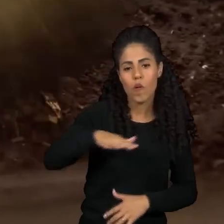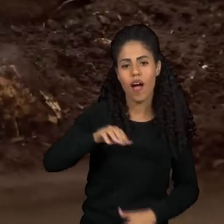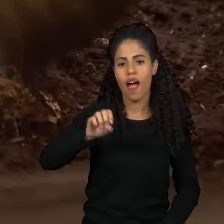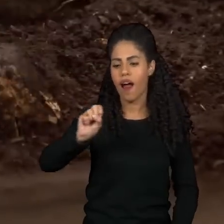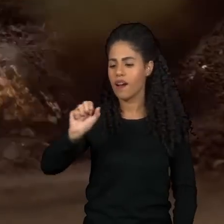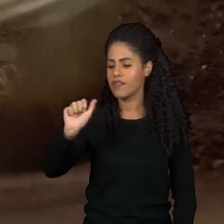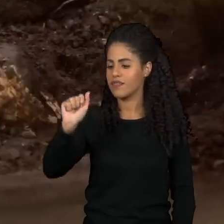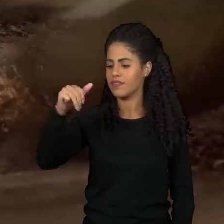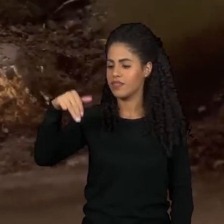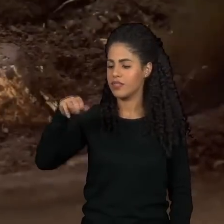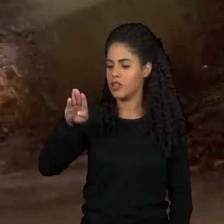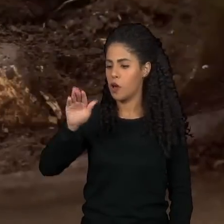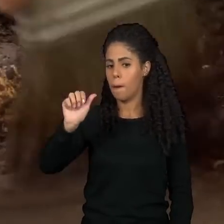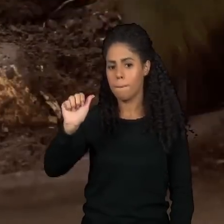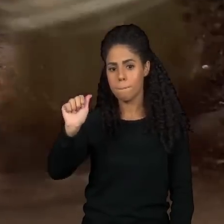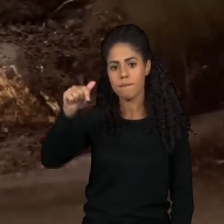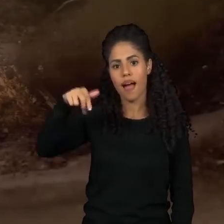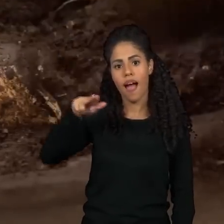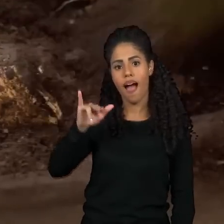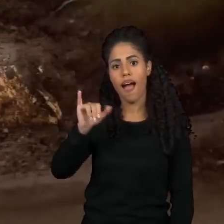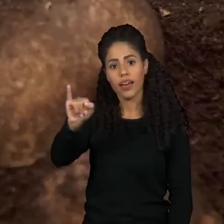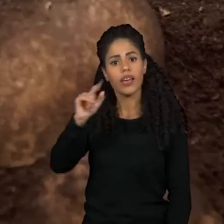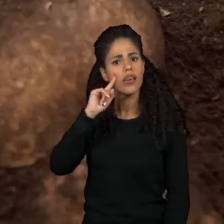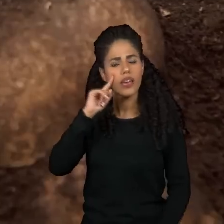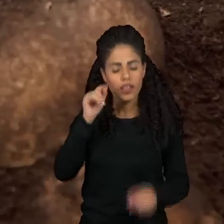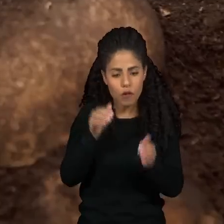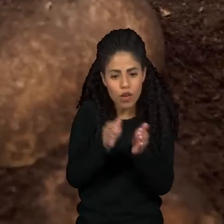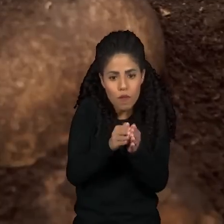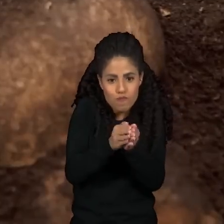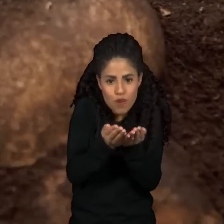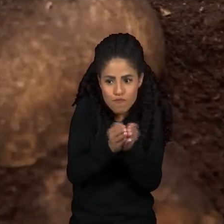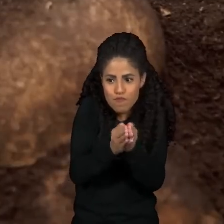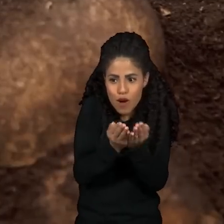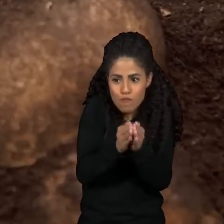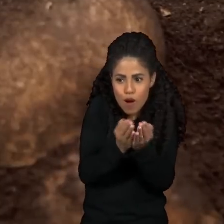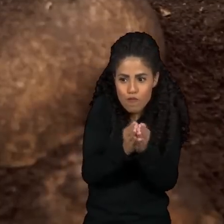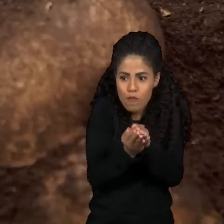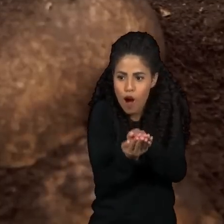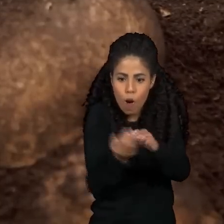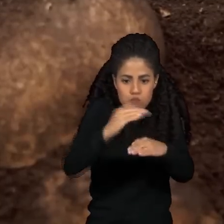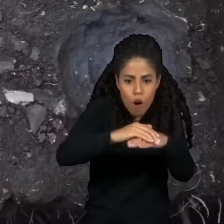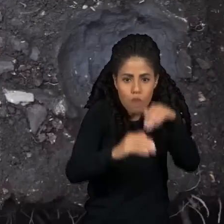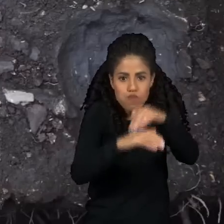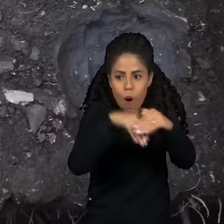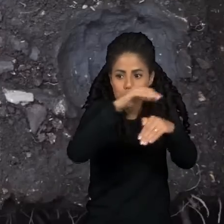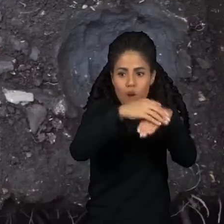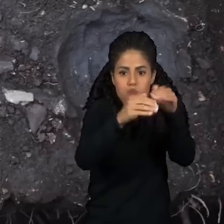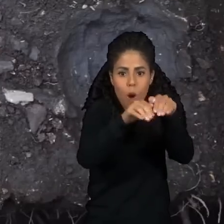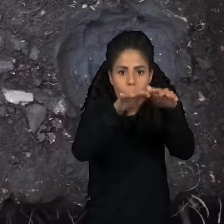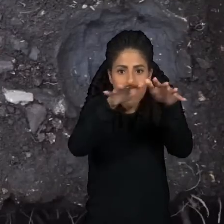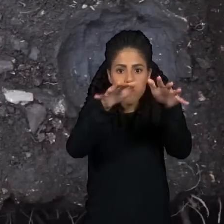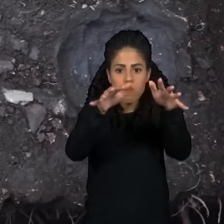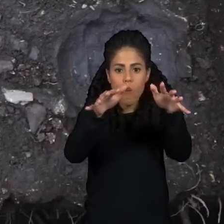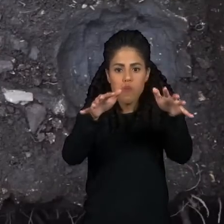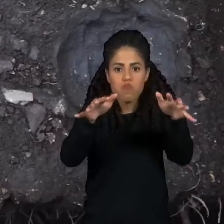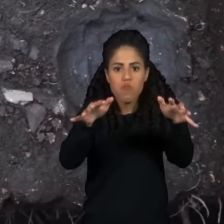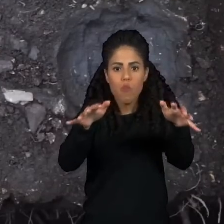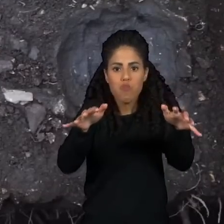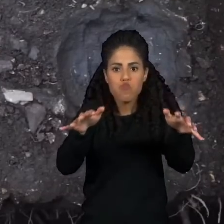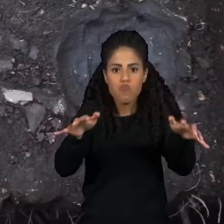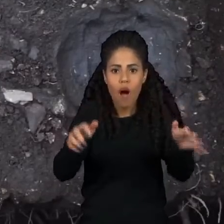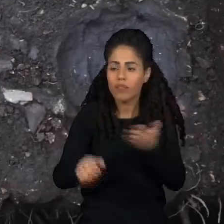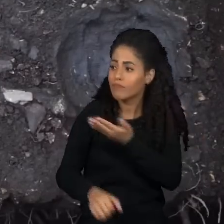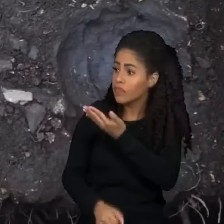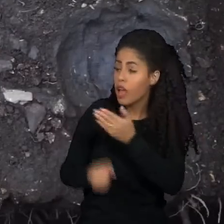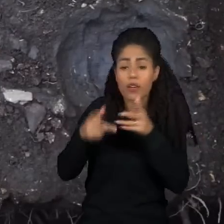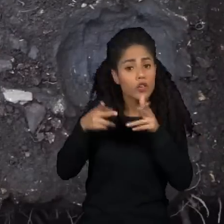um depósito de conchas e terra que revela informações importantes sobre povos antigos. Em